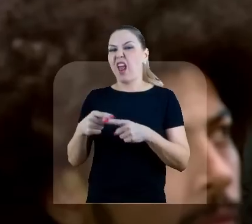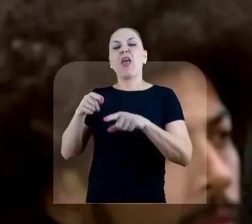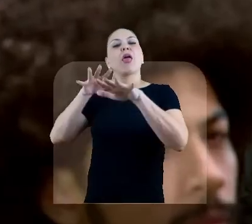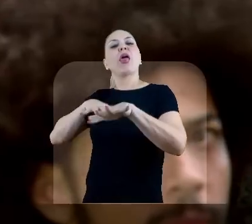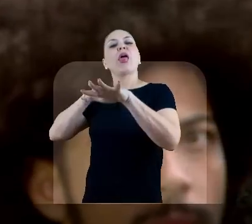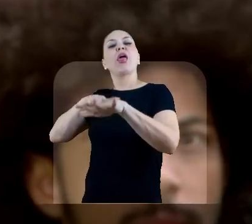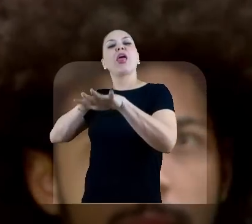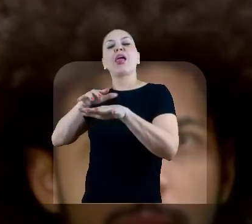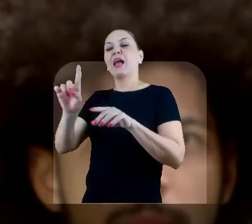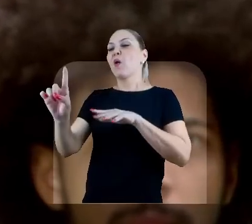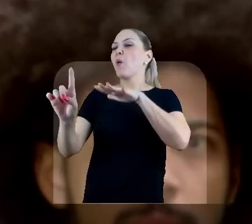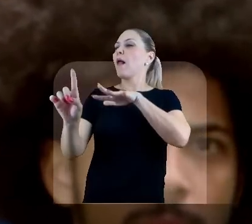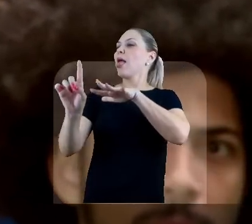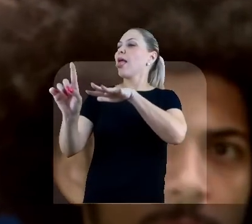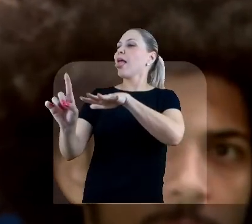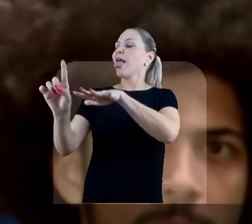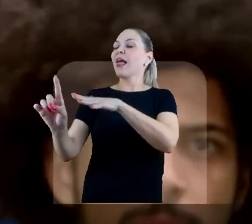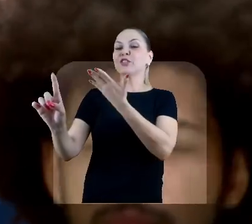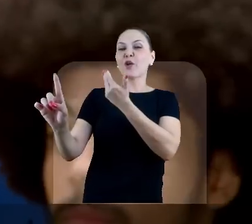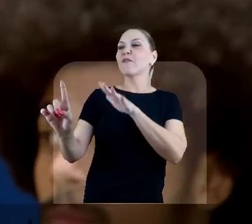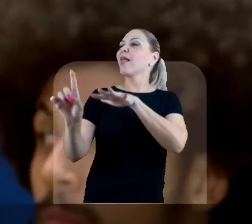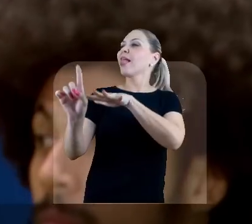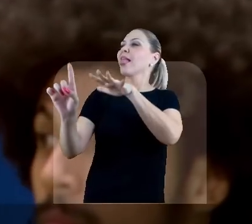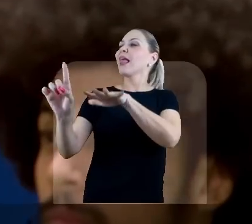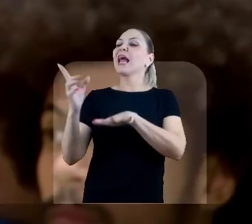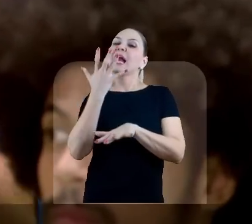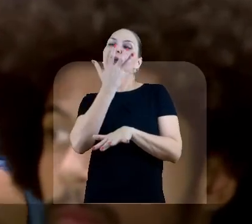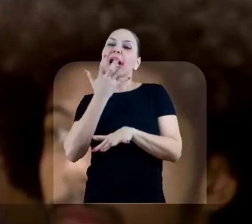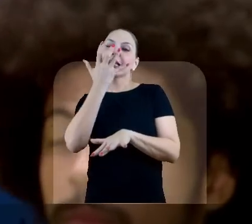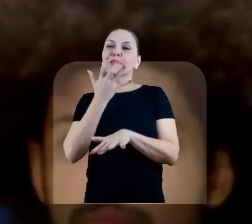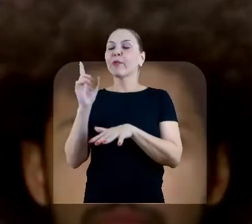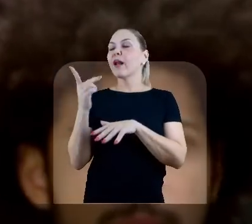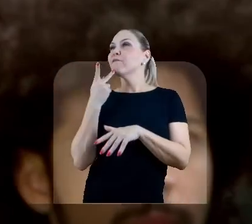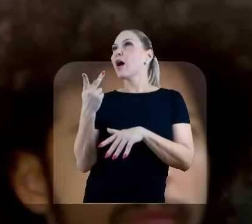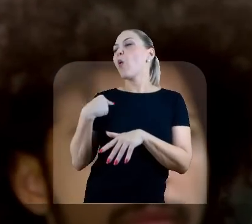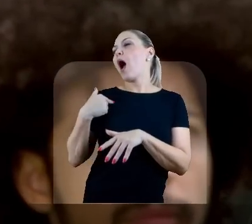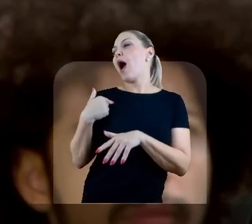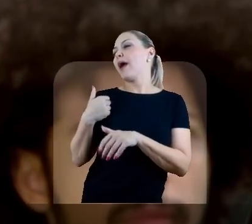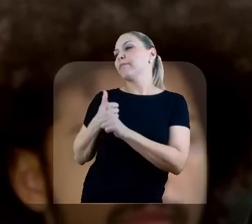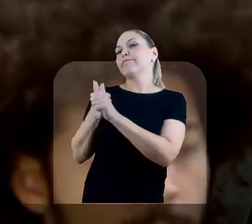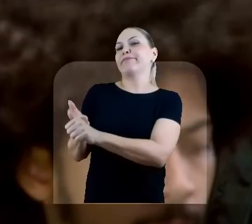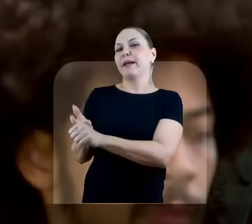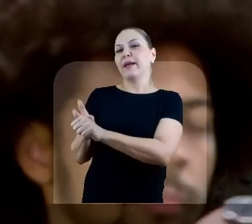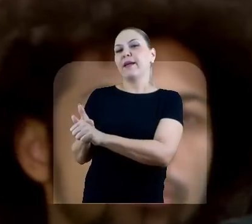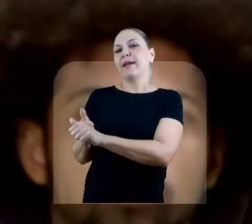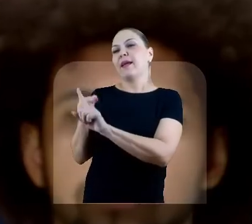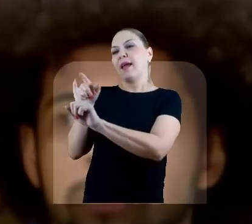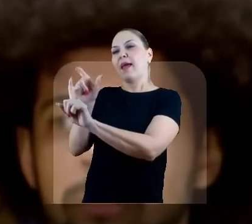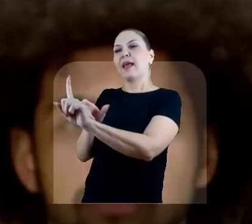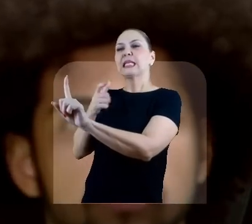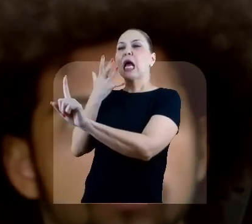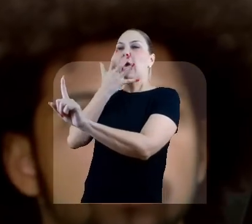dia os jovens seguem quem entende o cantor, a cantora tal, falou alguma coisa, segue de padrão aquilo que está